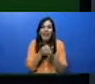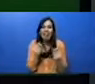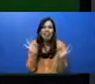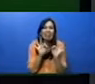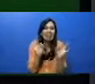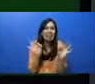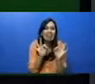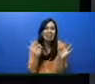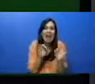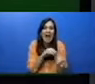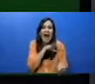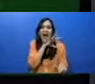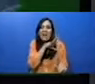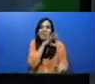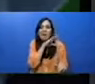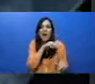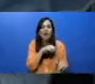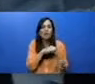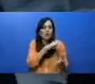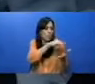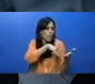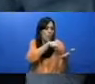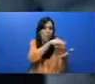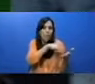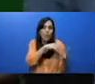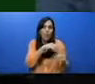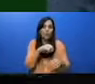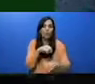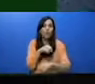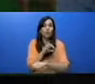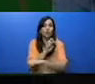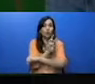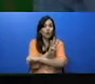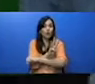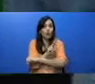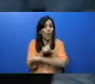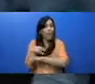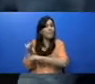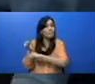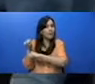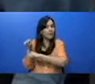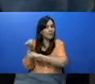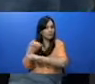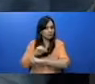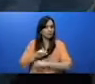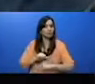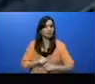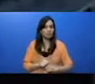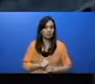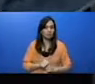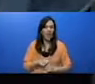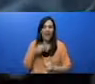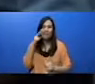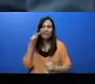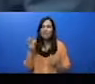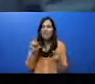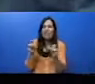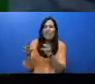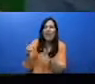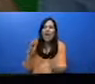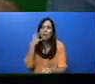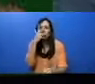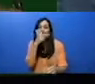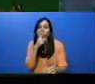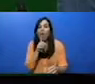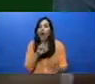silvestres sem registro do IBAMA, tá? Não viu lá em algum lugar que está vendendo animal, achou